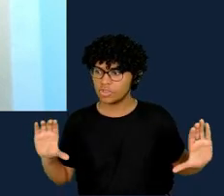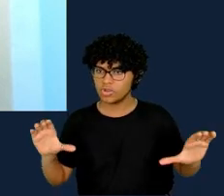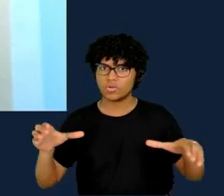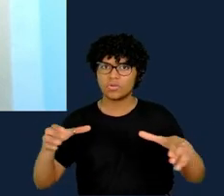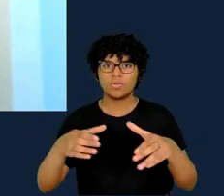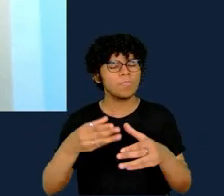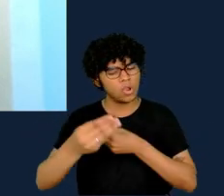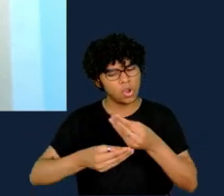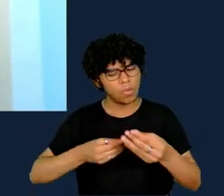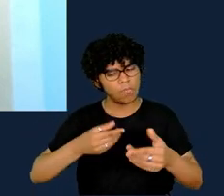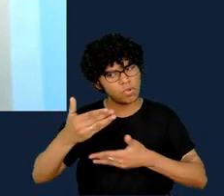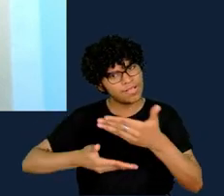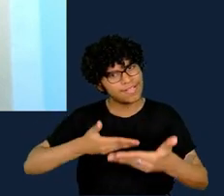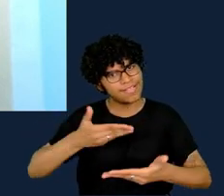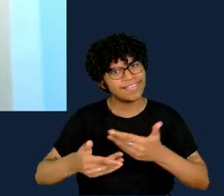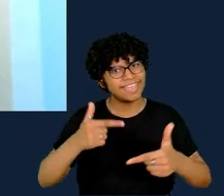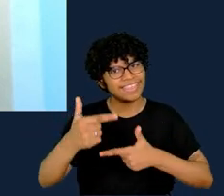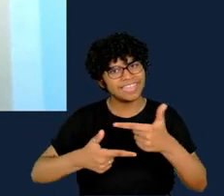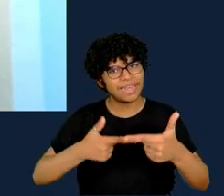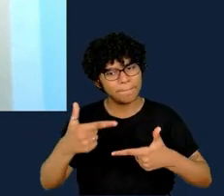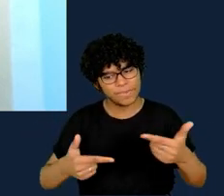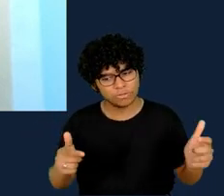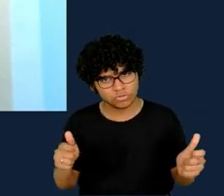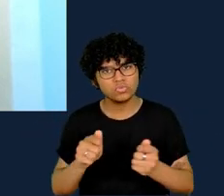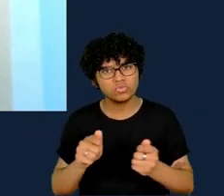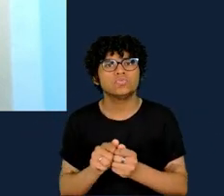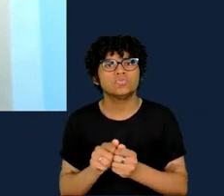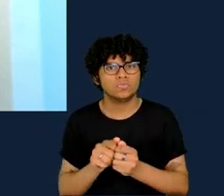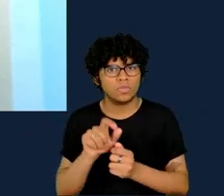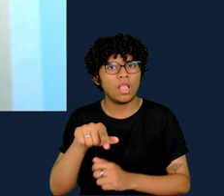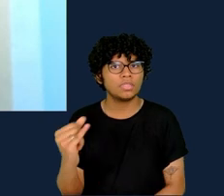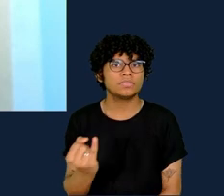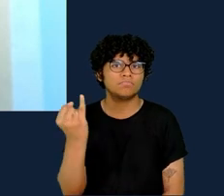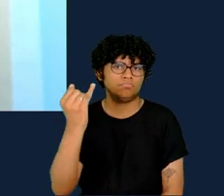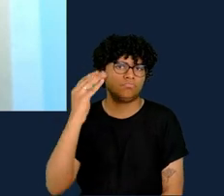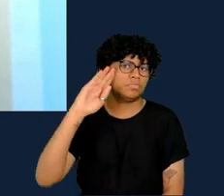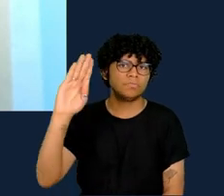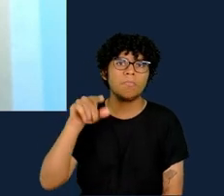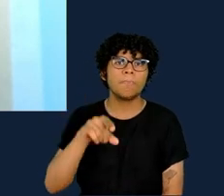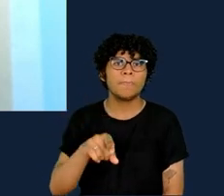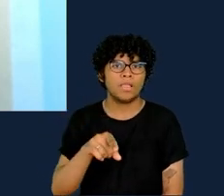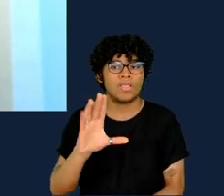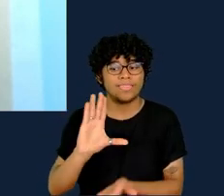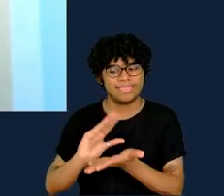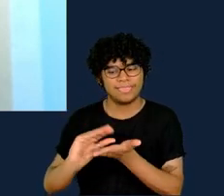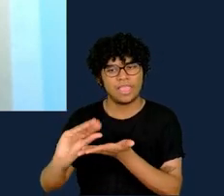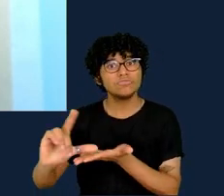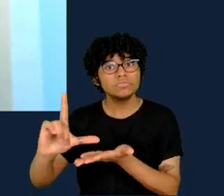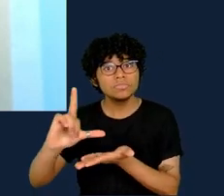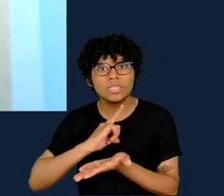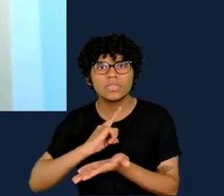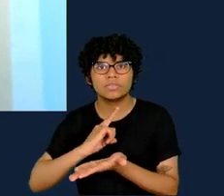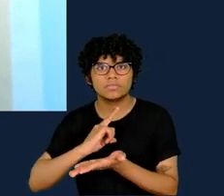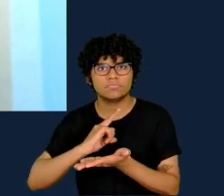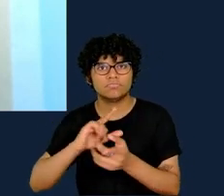trabalho coletivo, porque acho que é de suma importância ter dados, né, ter olhares